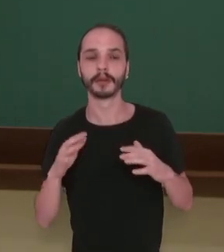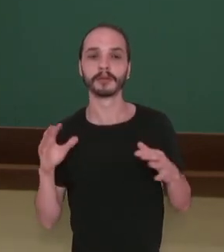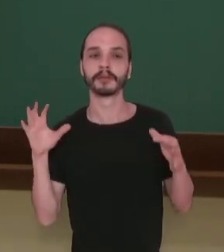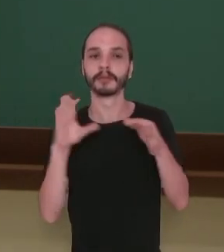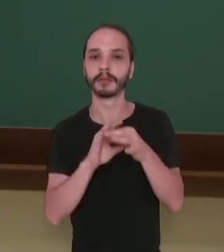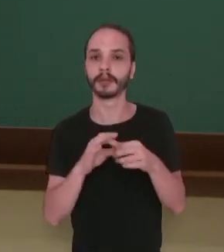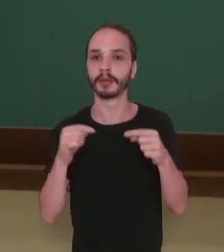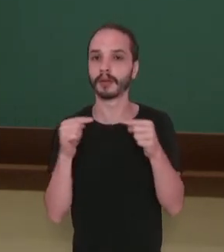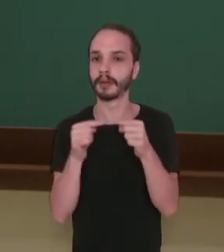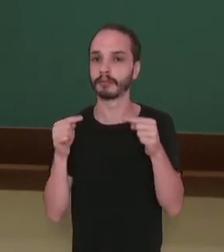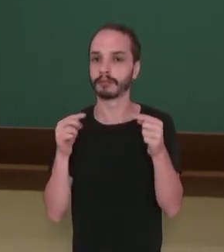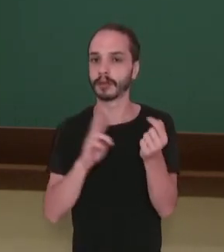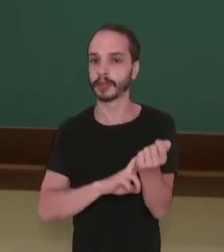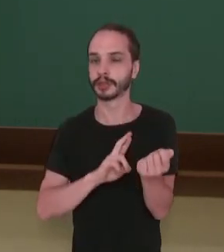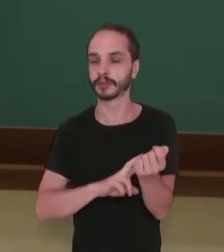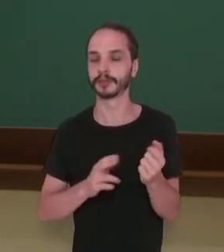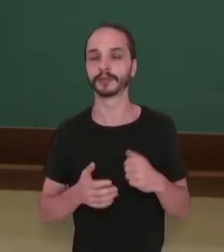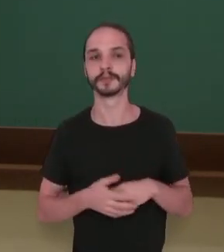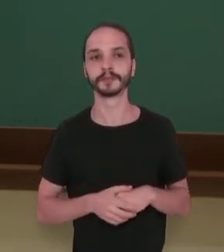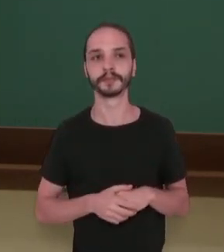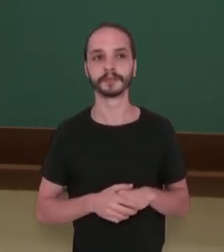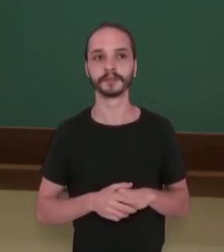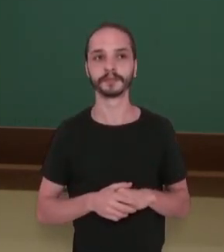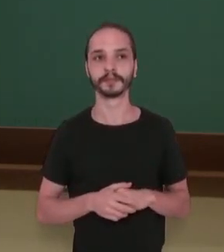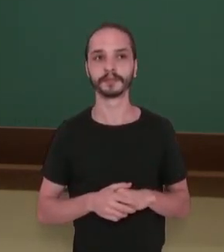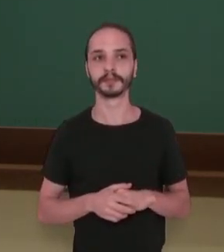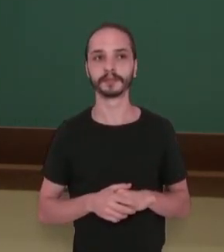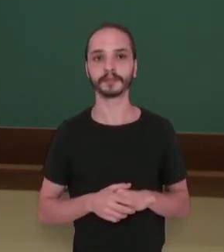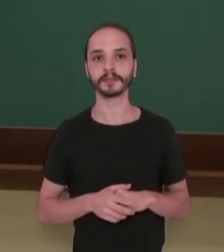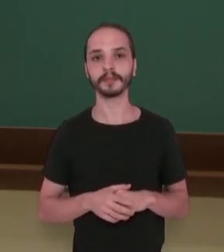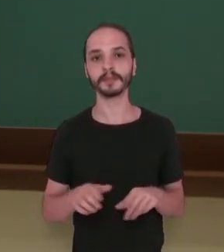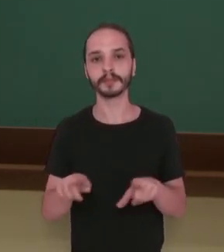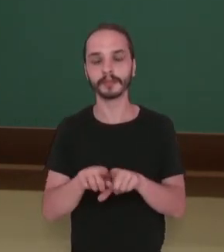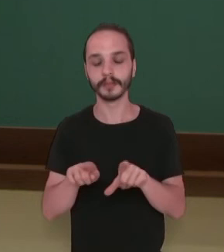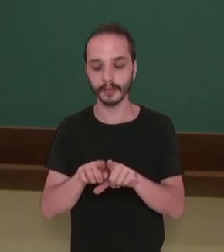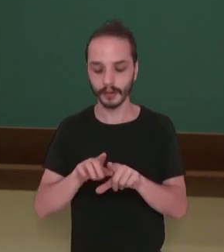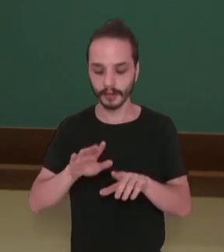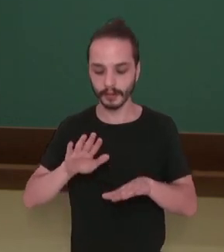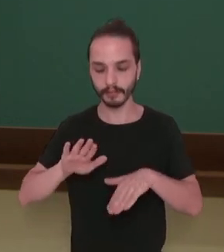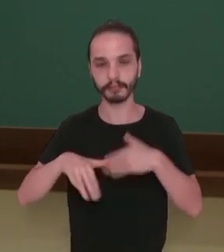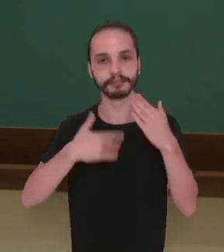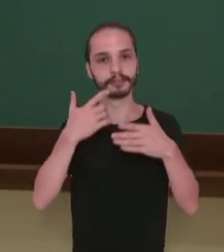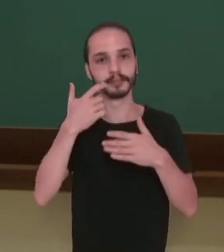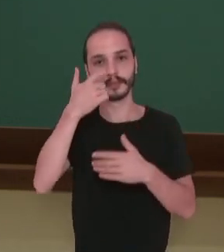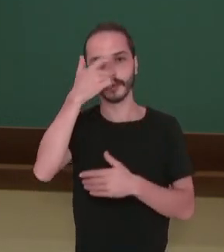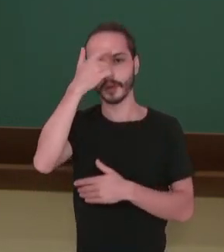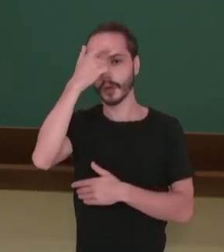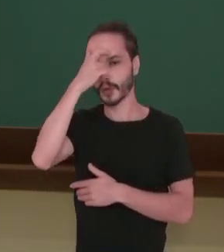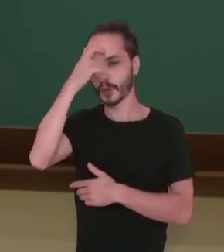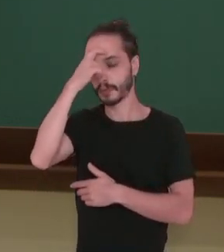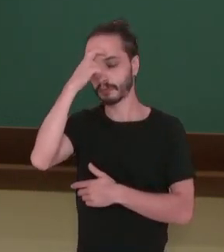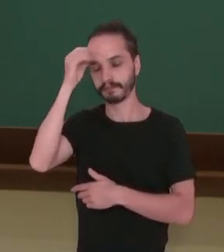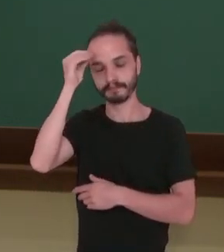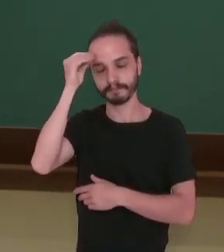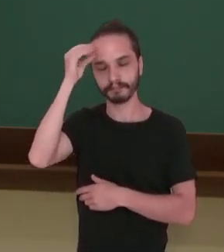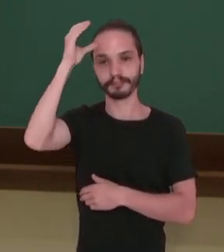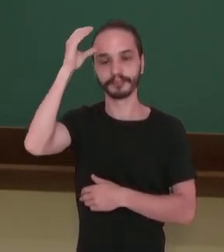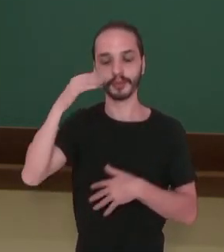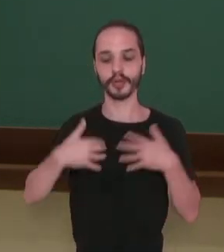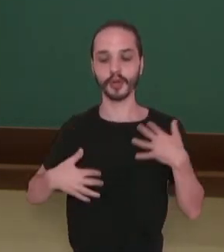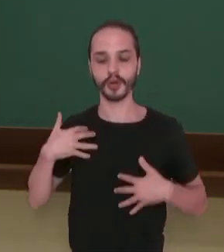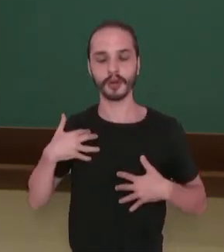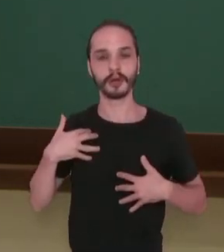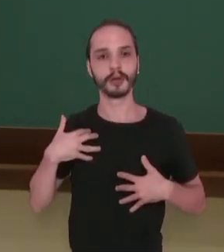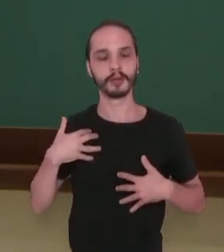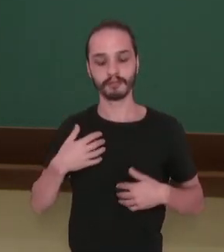com aquele ritmo musical. E desenvolve a consciência corporal. Então você sabe o que você está